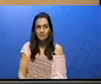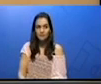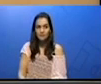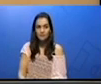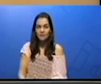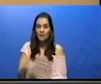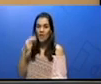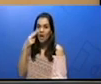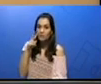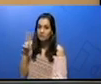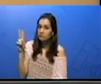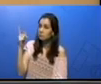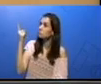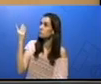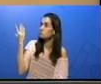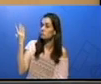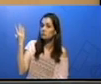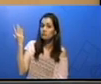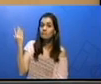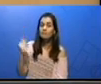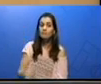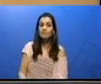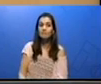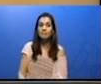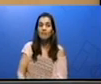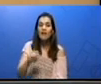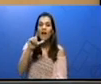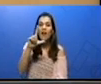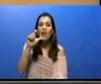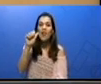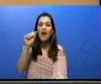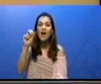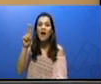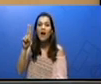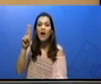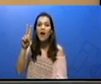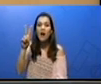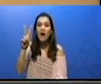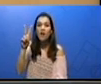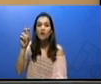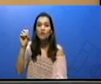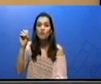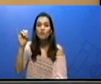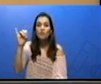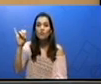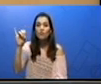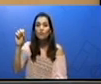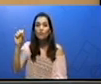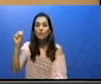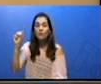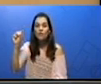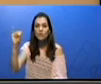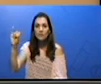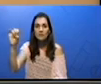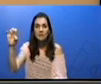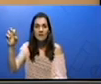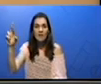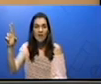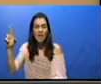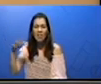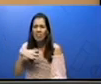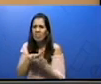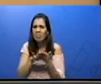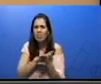a contribuição de Lavoisier com a lei da conservação das massas, que fala que na natureza nada se cria, nada